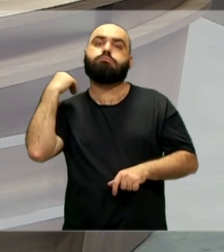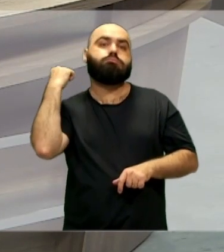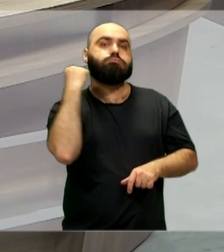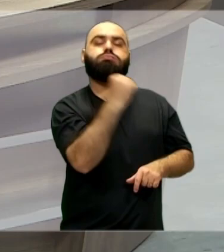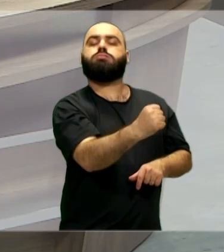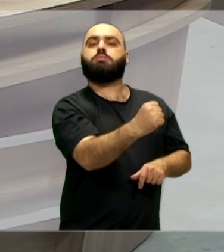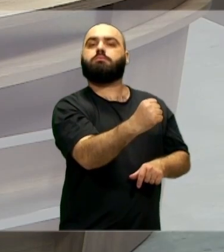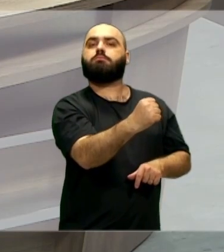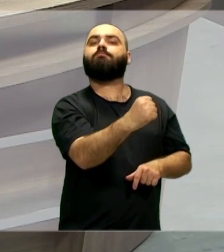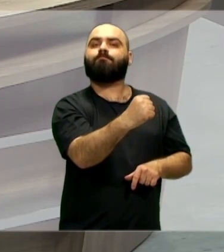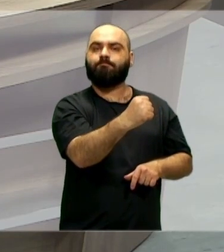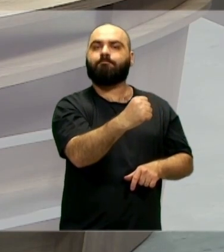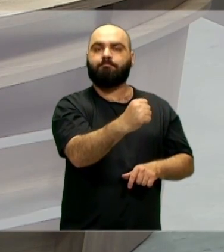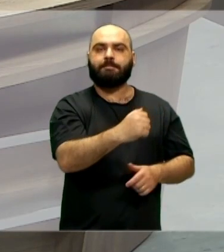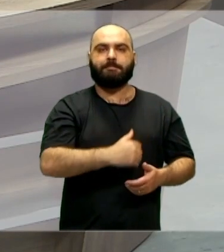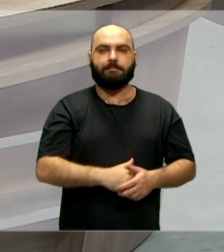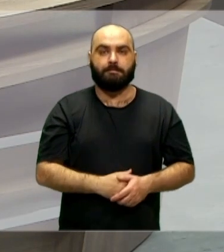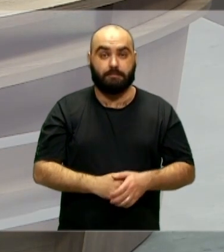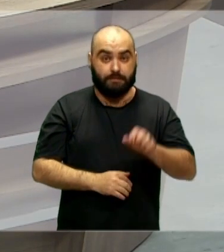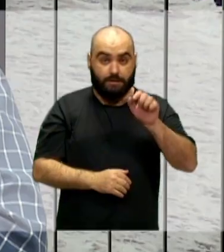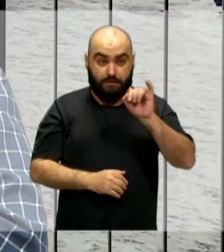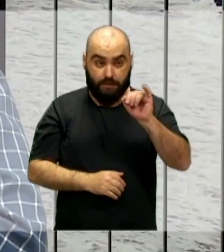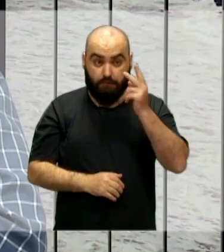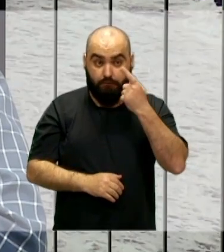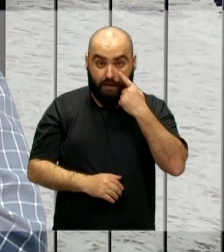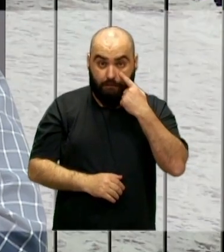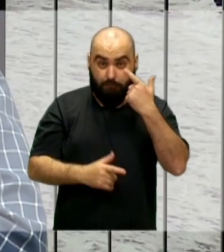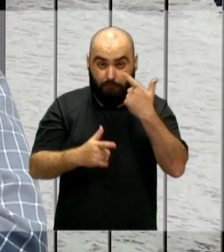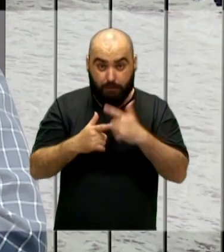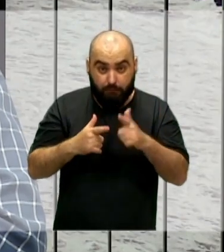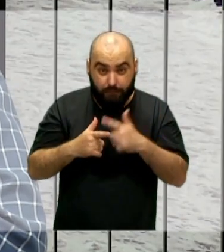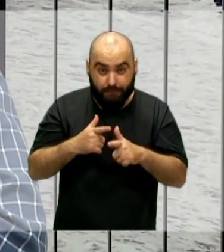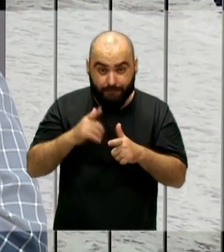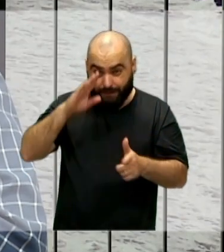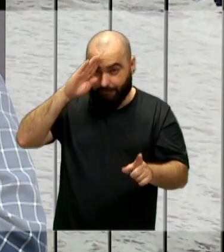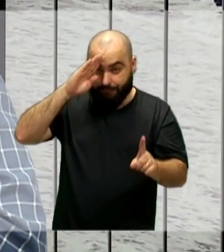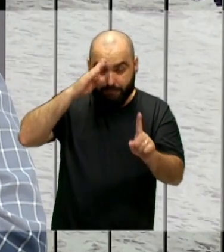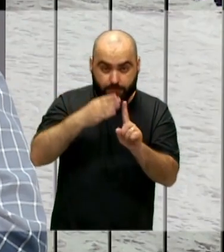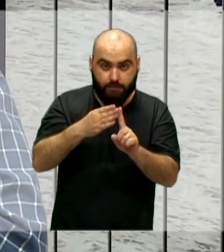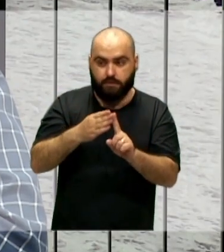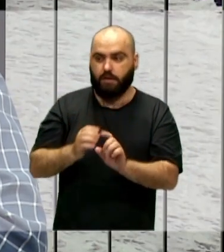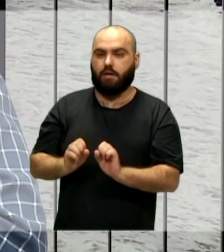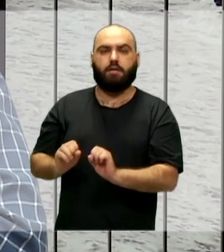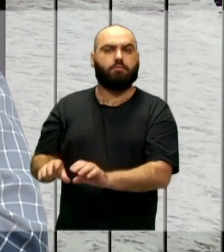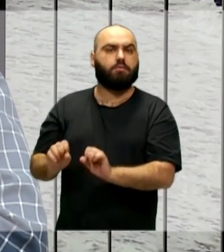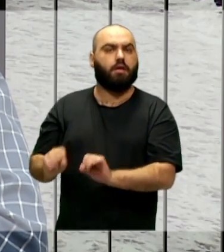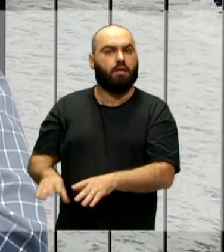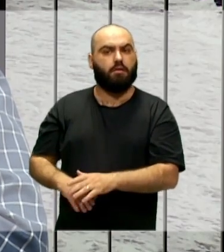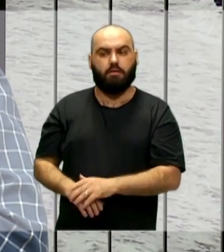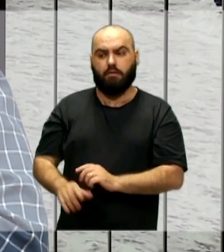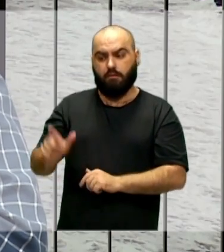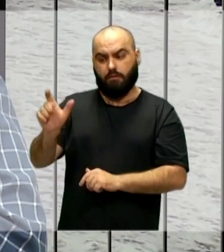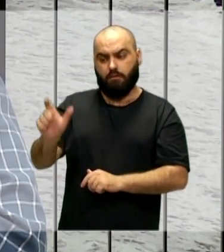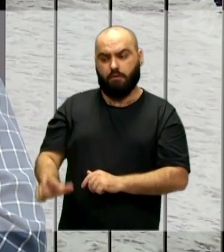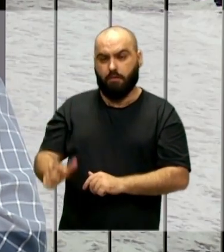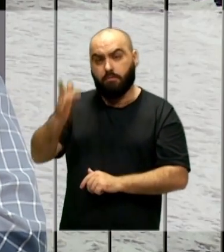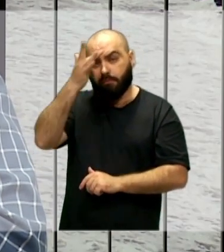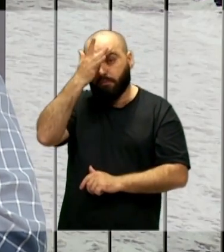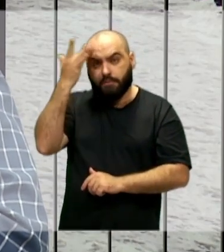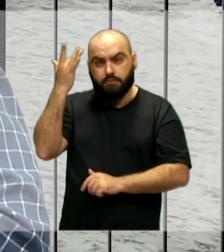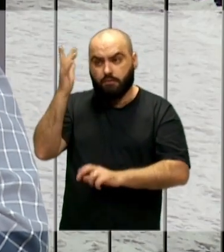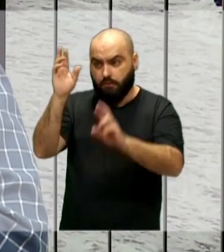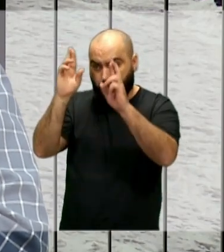ver, se a gente vai trabalhar com a raiz do problema, a gente tem que educar. A gente tem que mostrar que são pessoas. E pessoas têm que ser